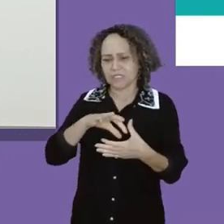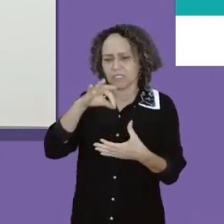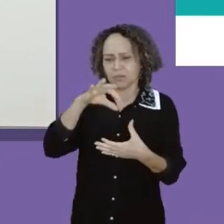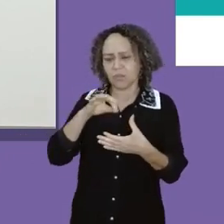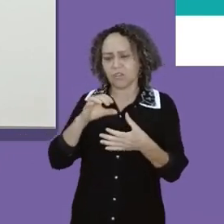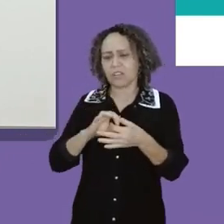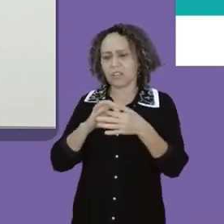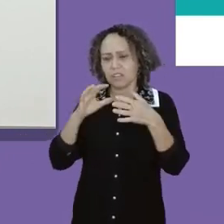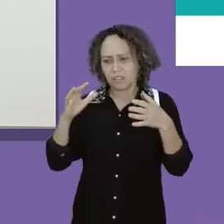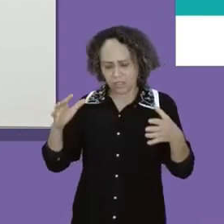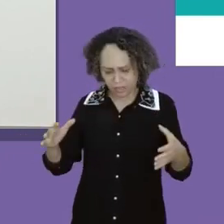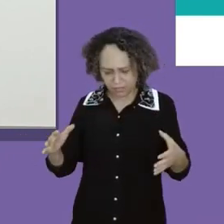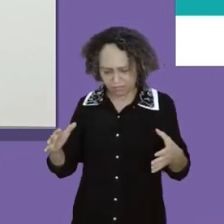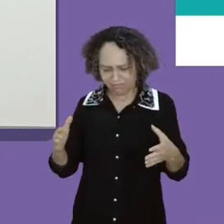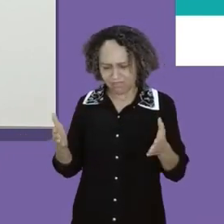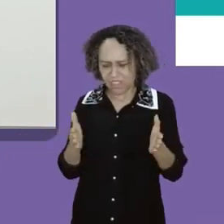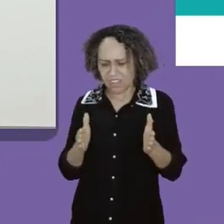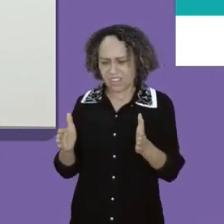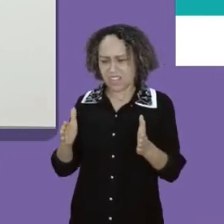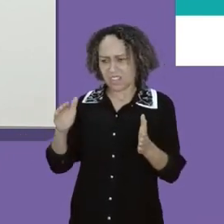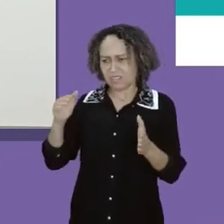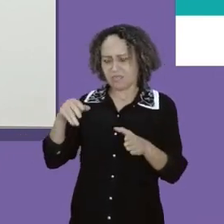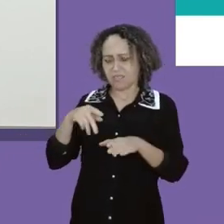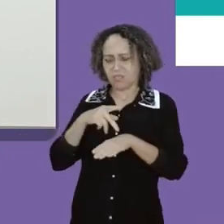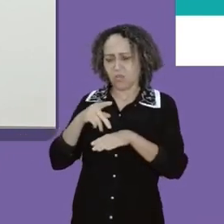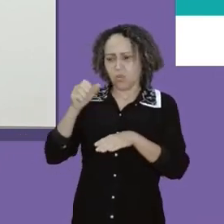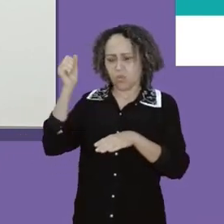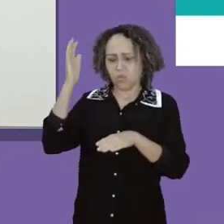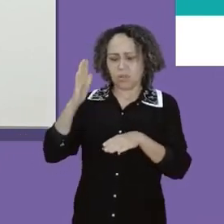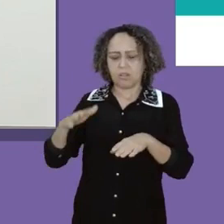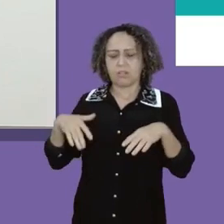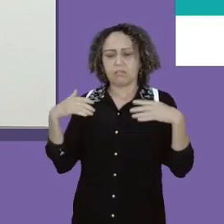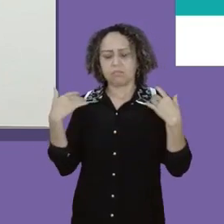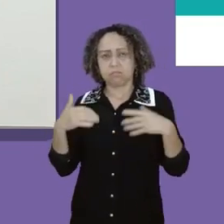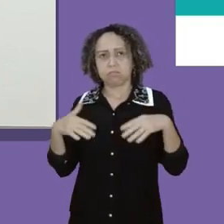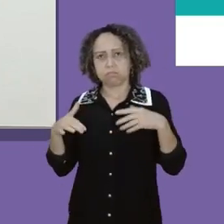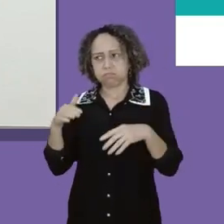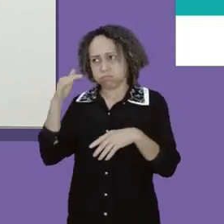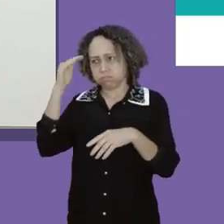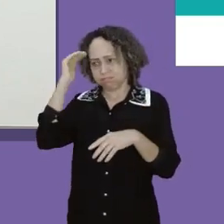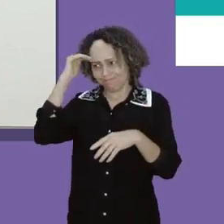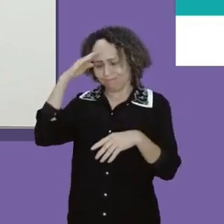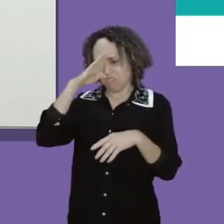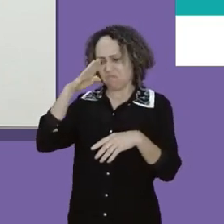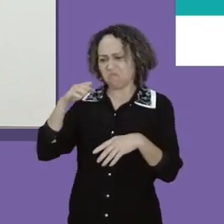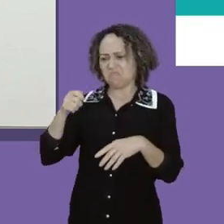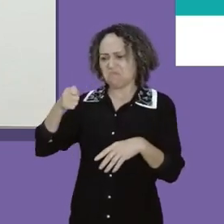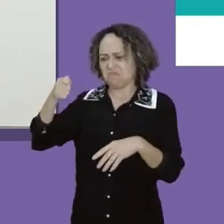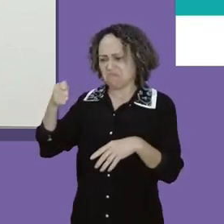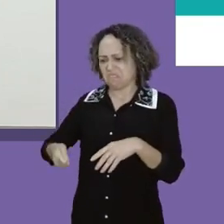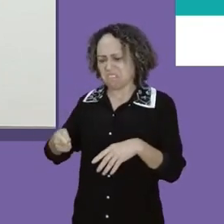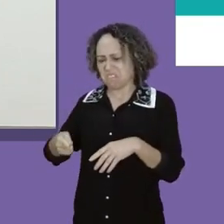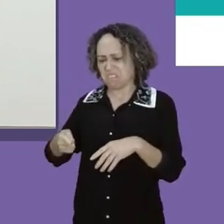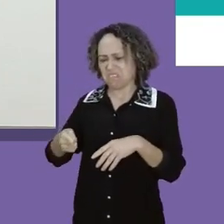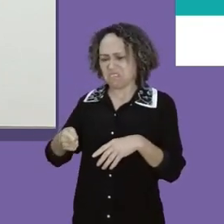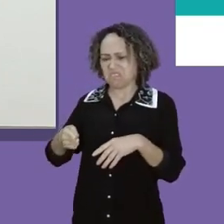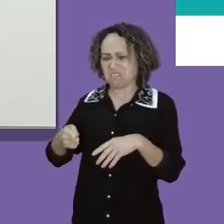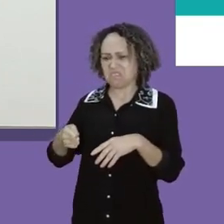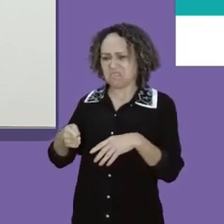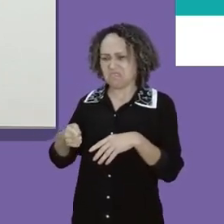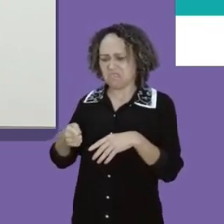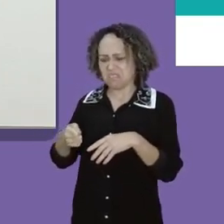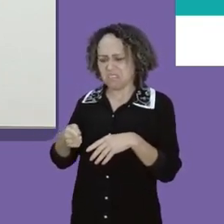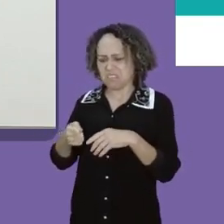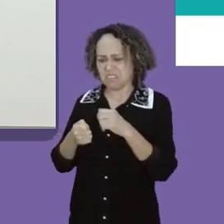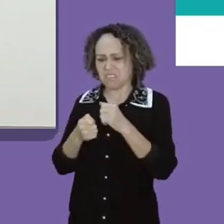vive, nesse momento de golpe, né, esse governo autoritário, antidemocrático, né, o governo